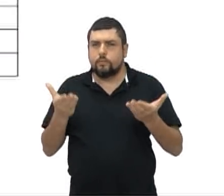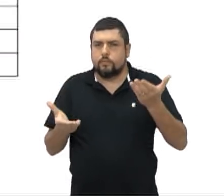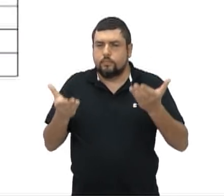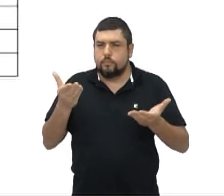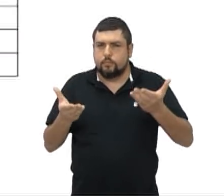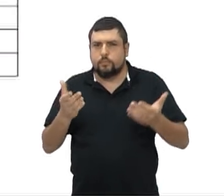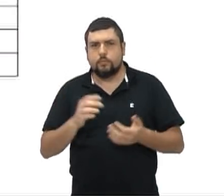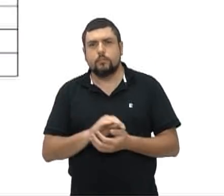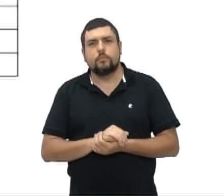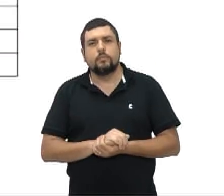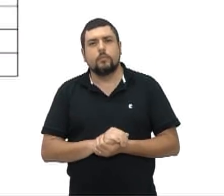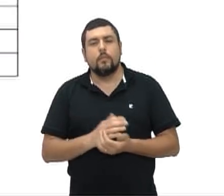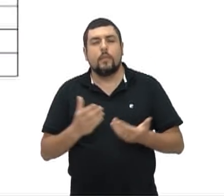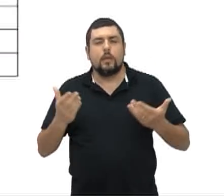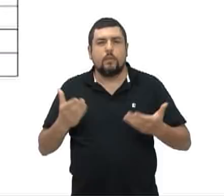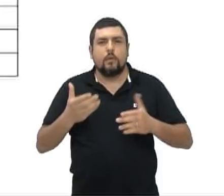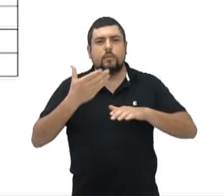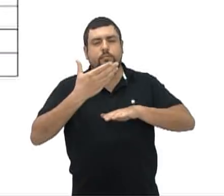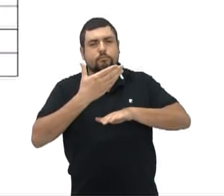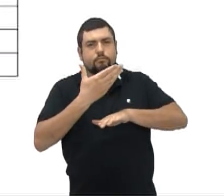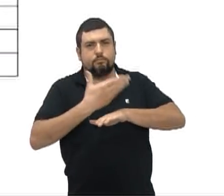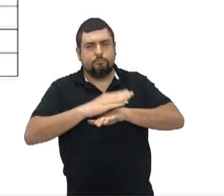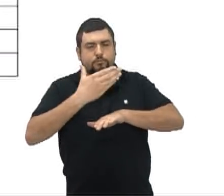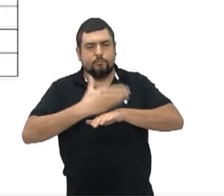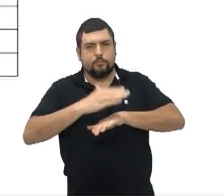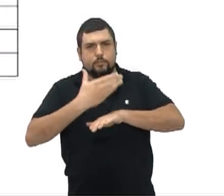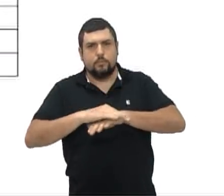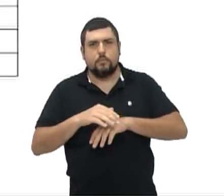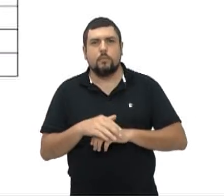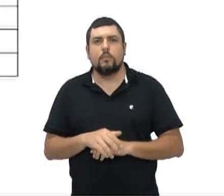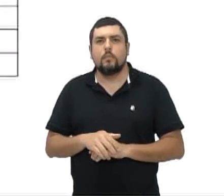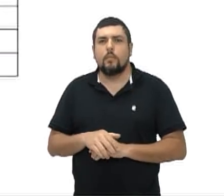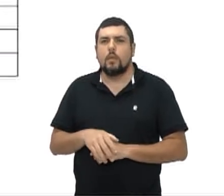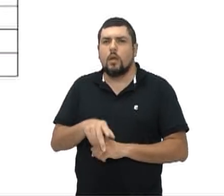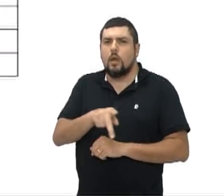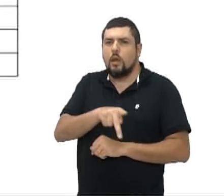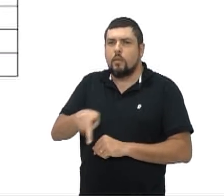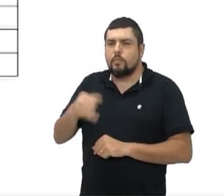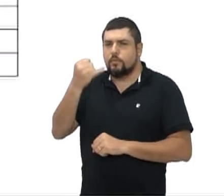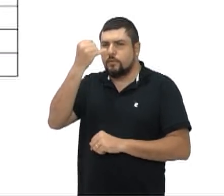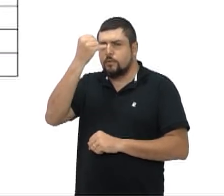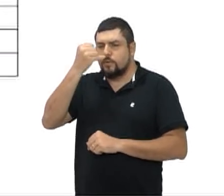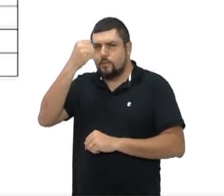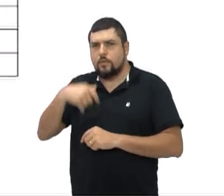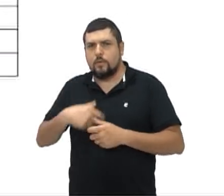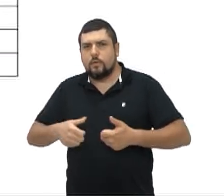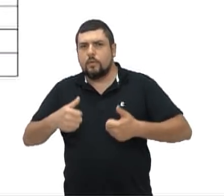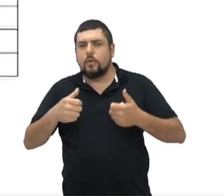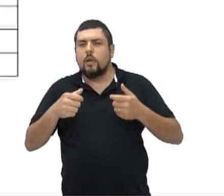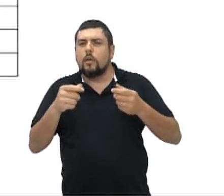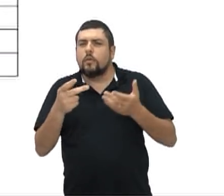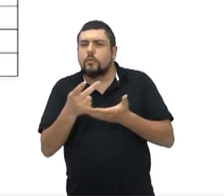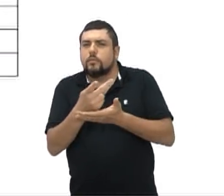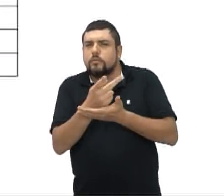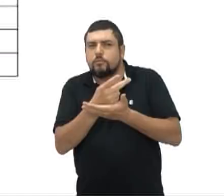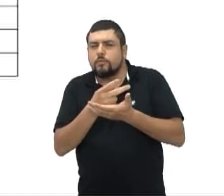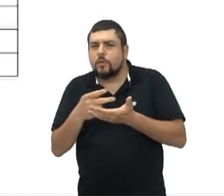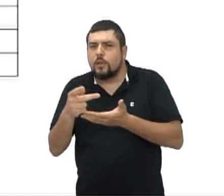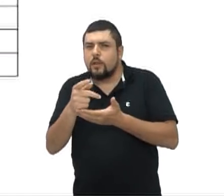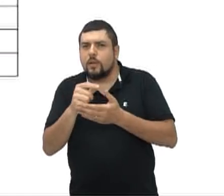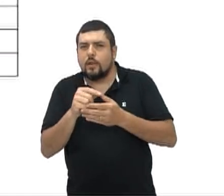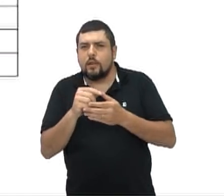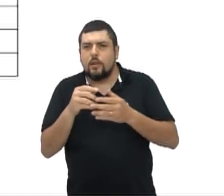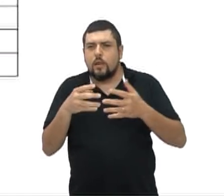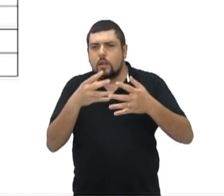Vamos praticar neste exemplo. A professora Joana desenhou numa cartolina quadriculada o